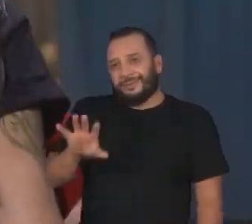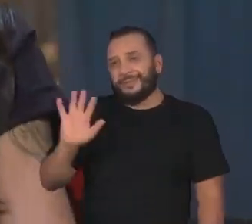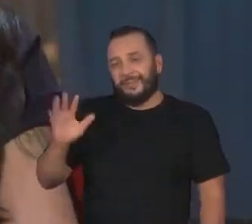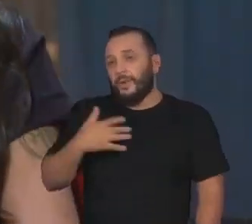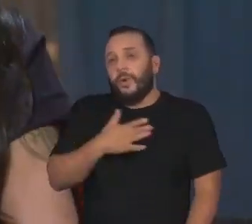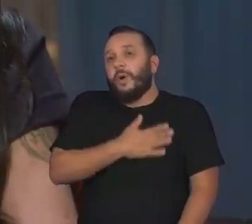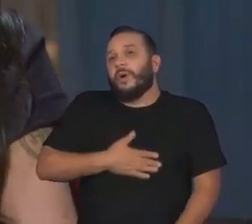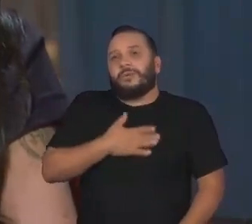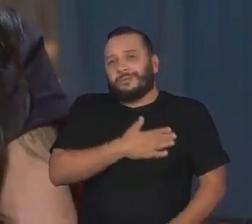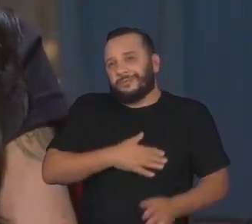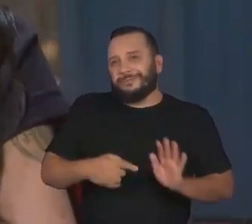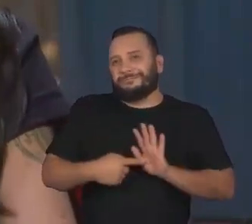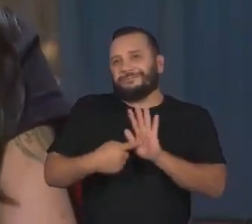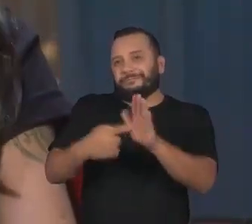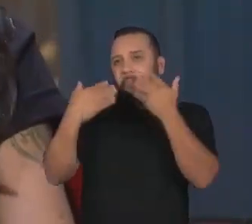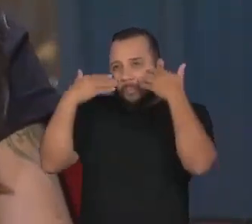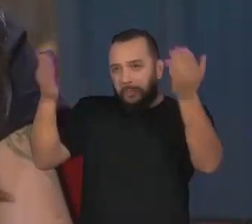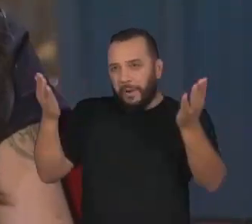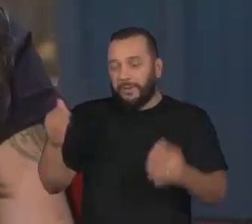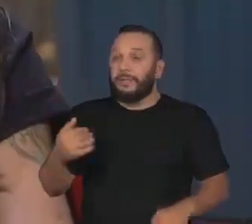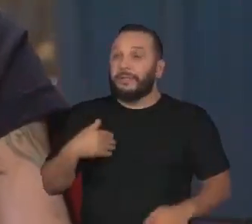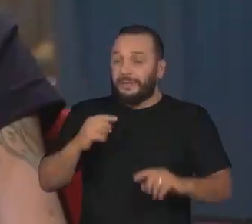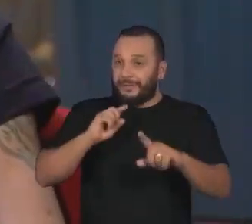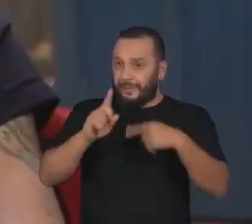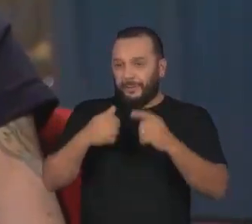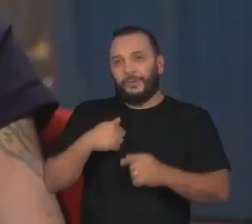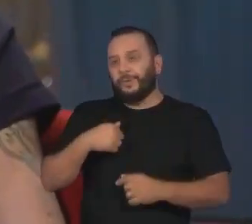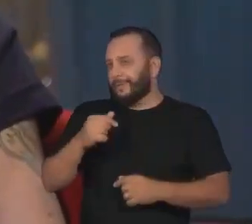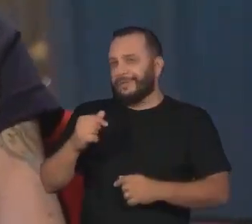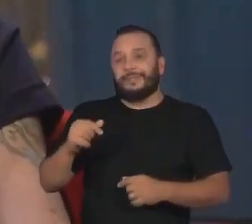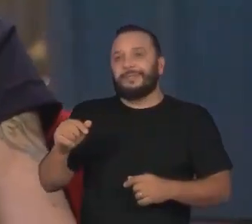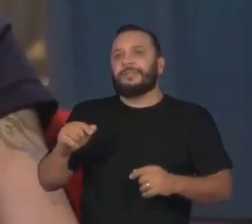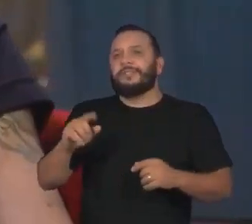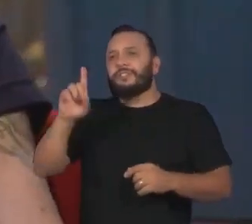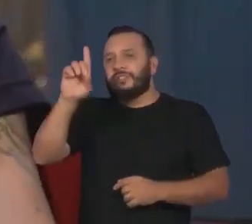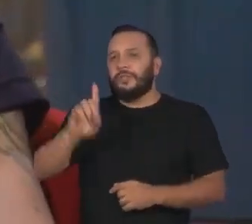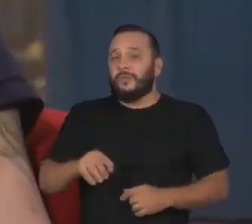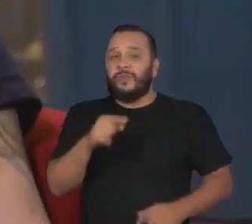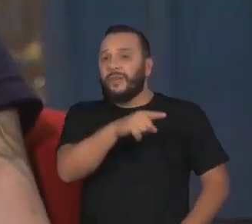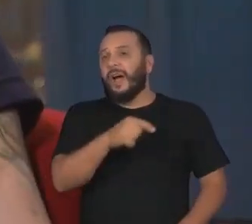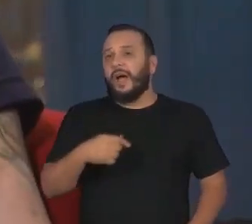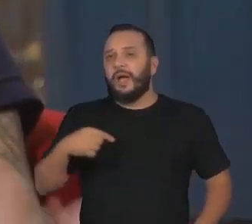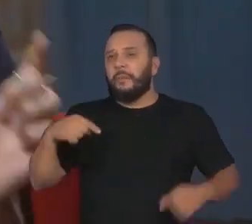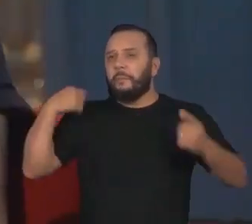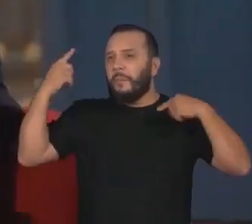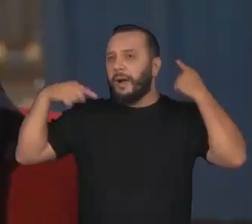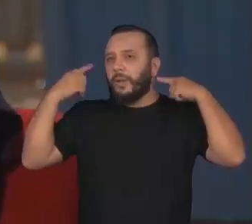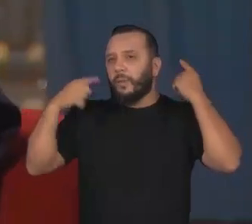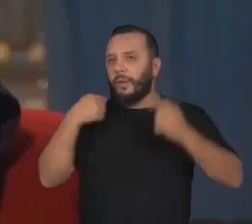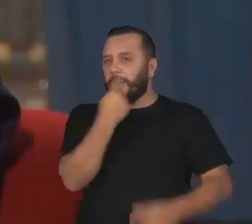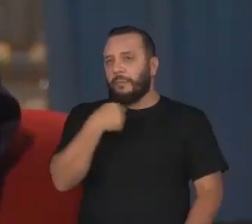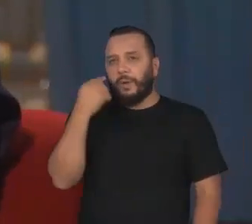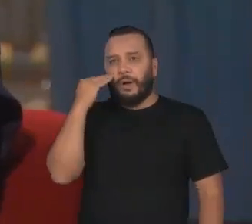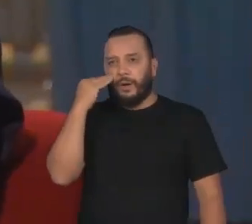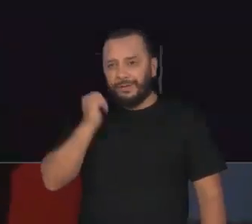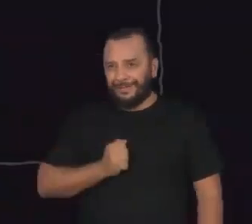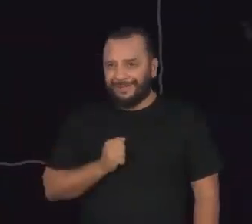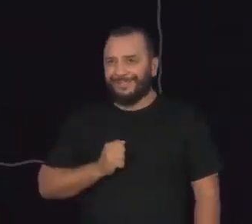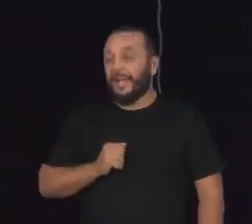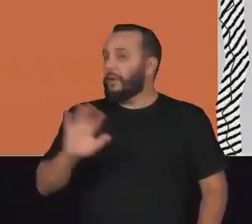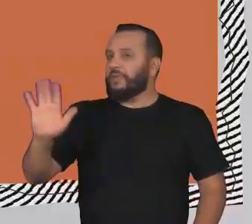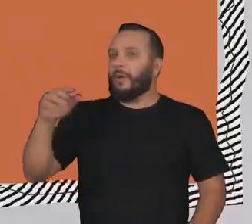expressar E aí Os diretores me chamavam de maluca da boca rosa falei maluca da boca rosa acho grande é boca rosa Olha